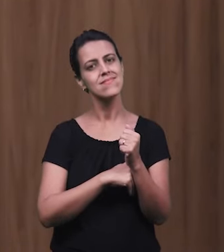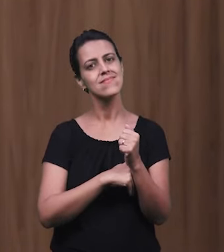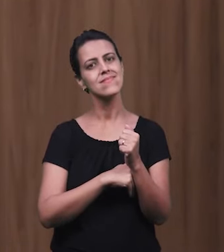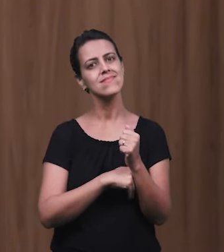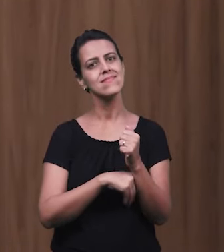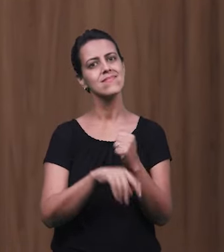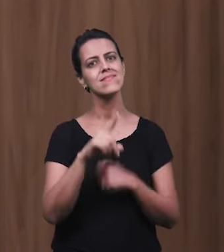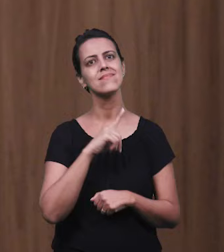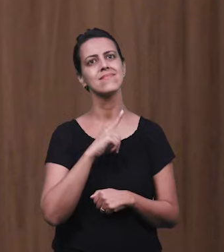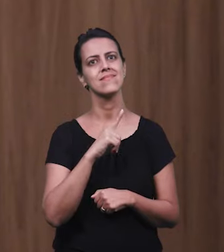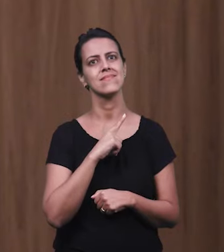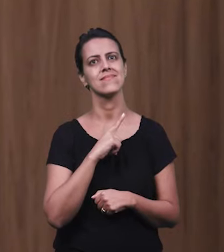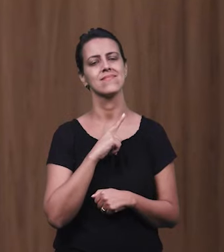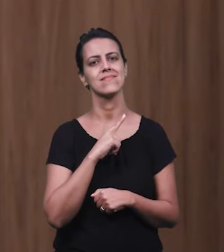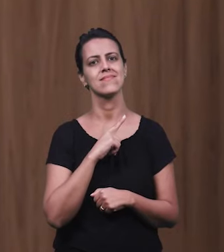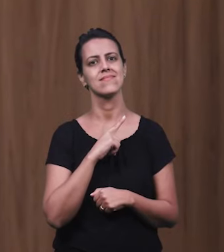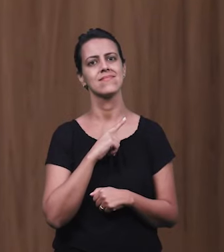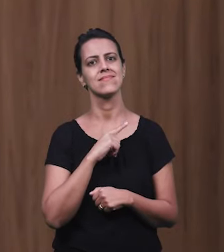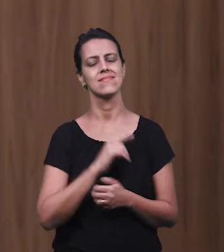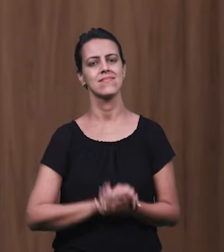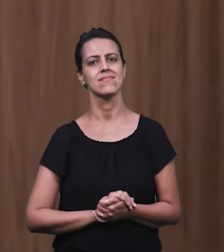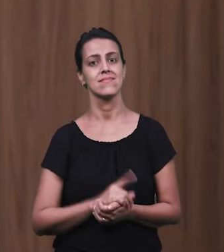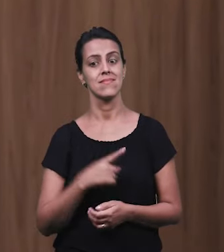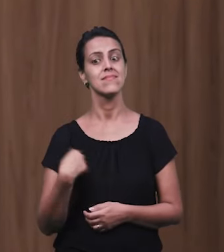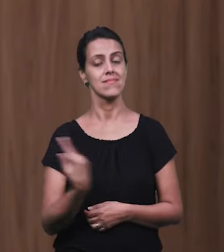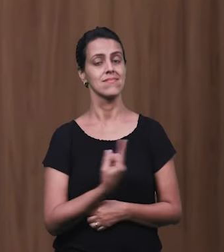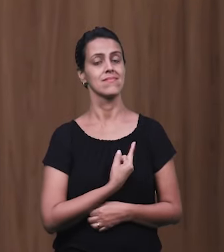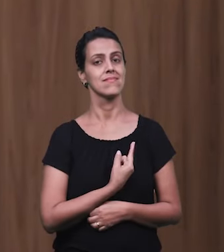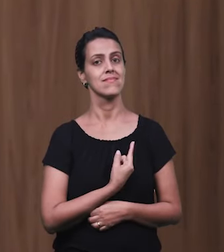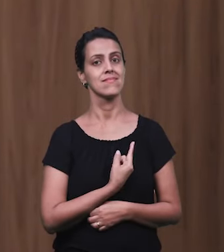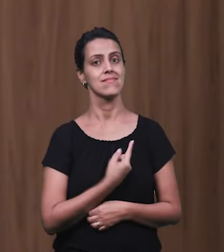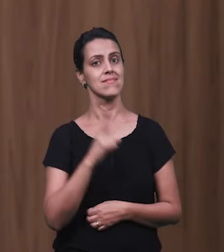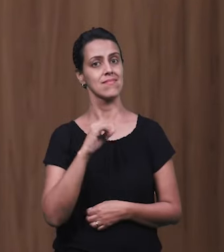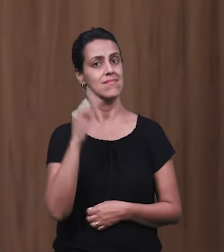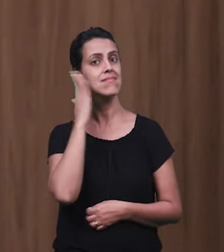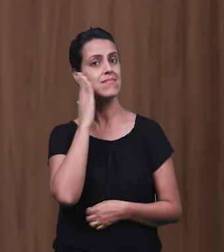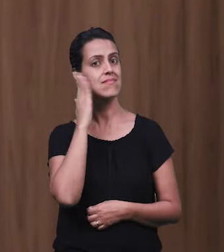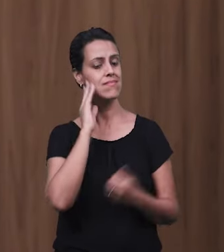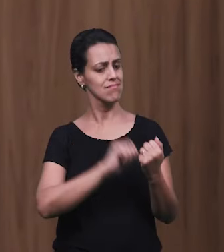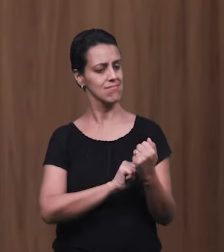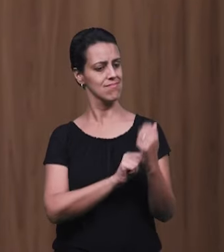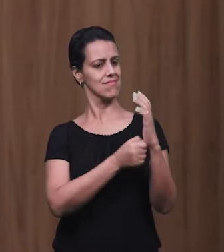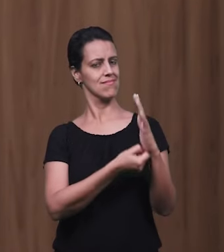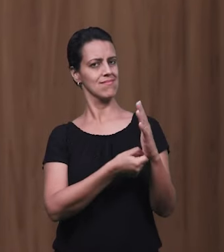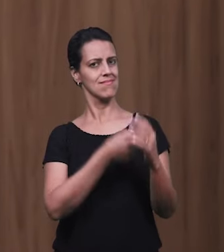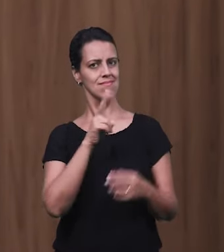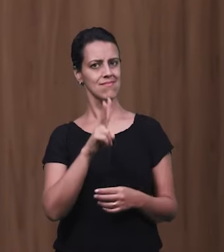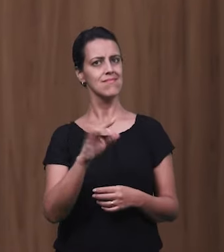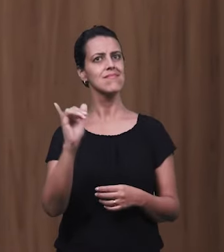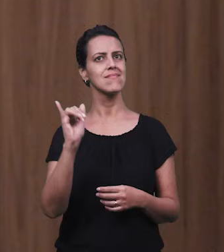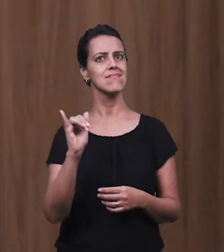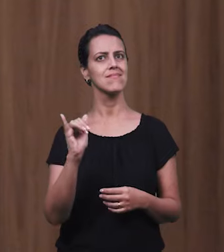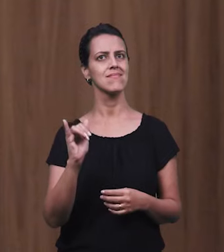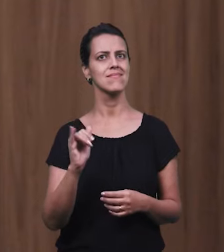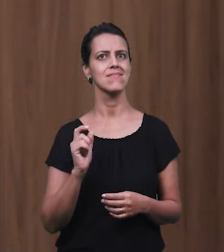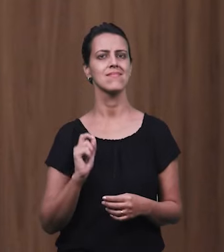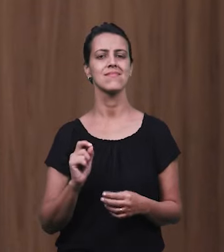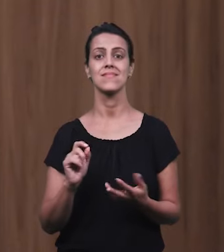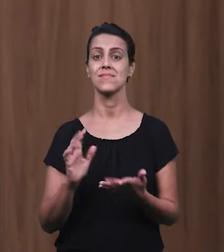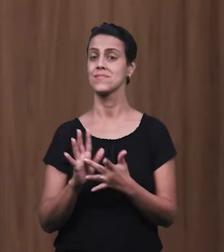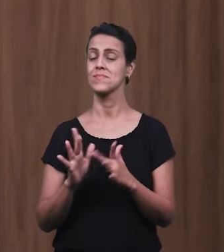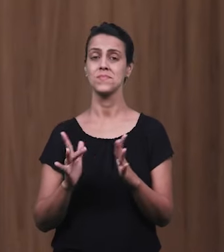estão hoje enunciados para a igreja, que nós vamos chegar lá, foram os mesmos de todas as épocas, onde o Senhor